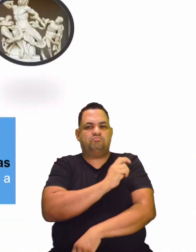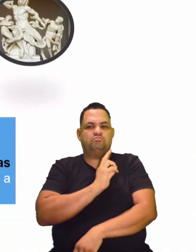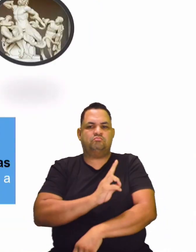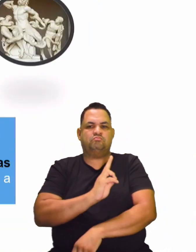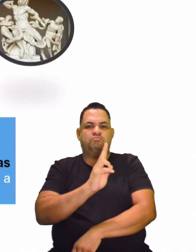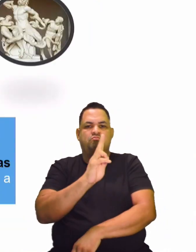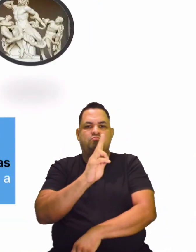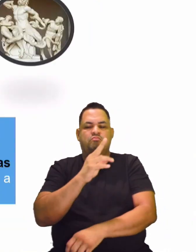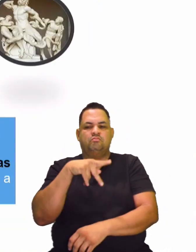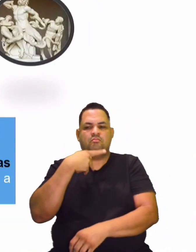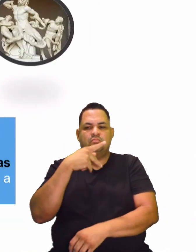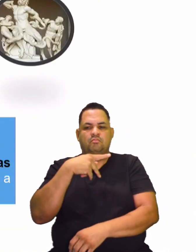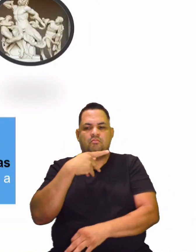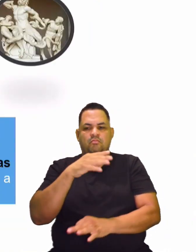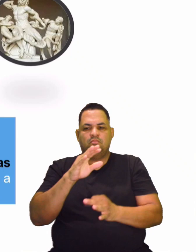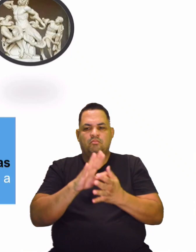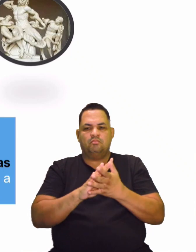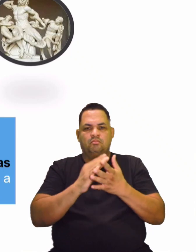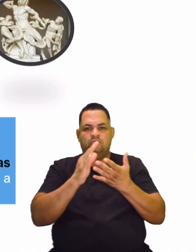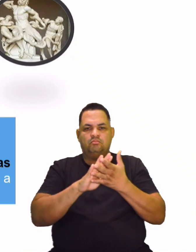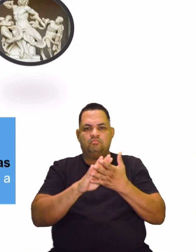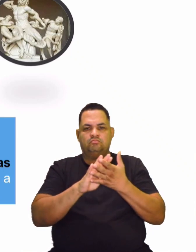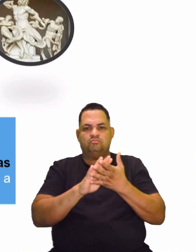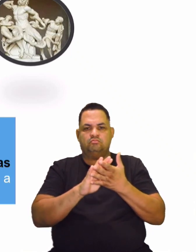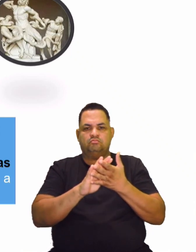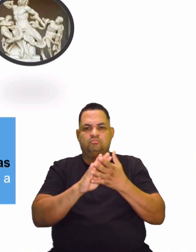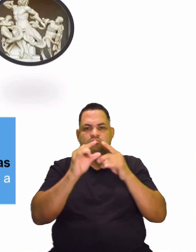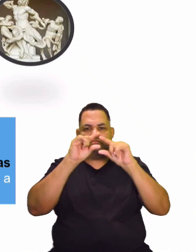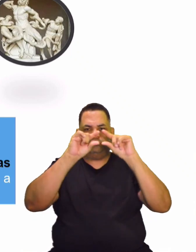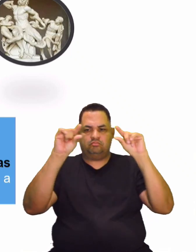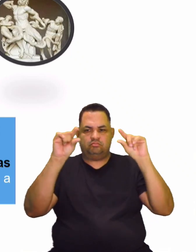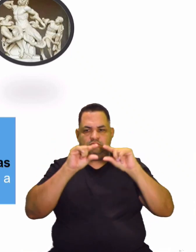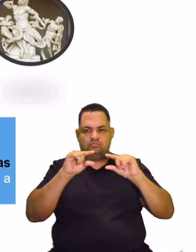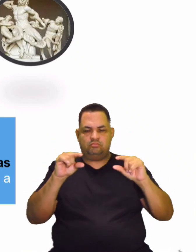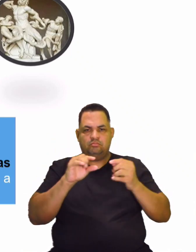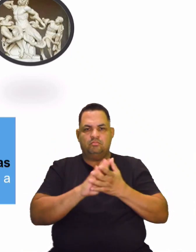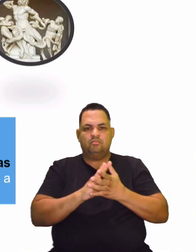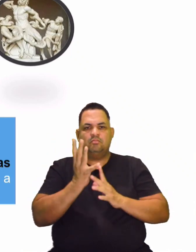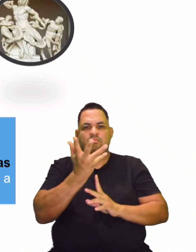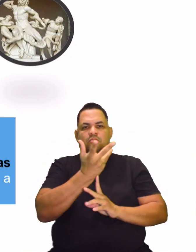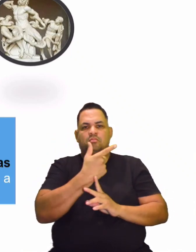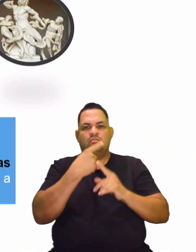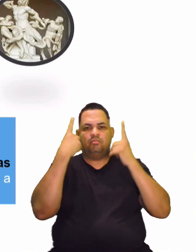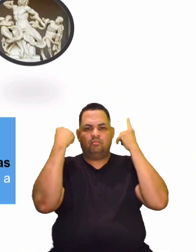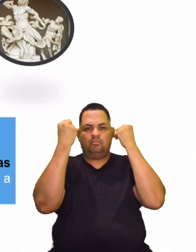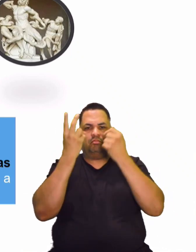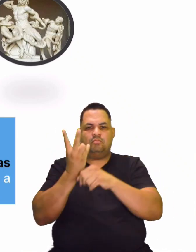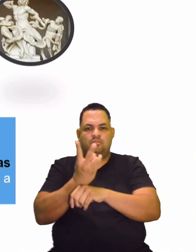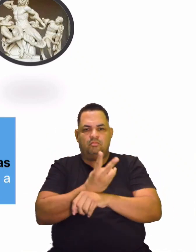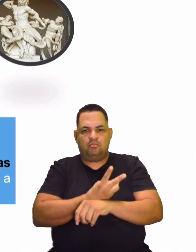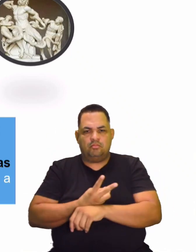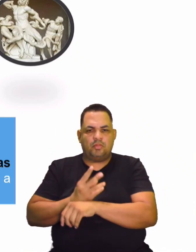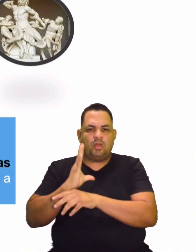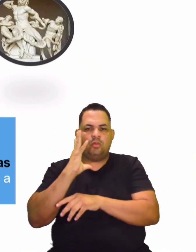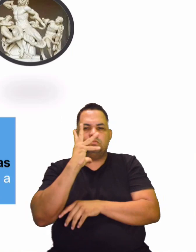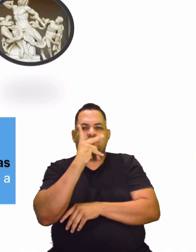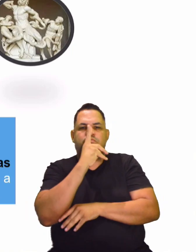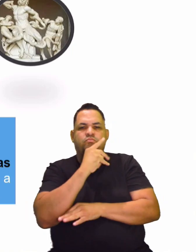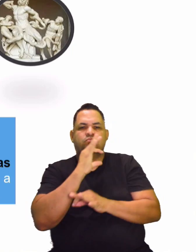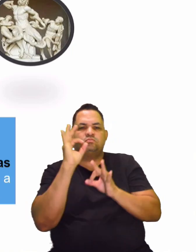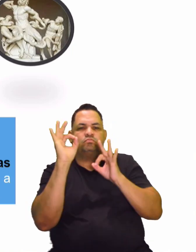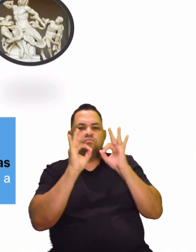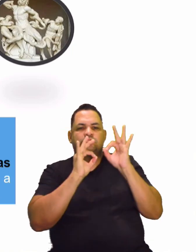só trazendo um pouquinho mais esses tópicos, que a arte grega é a busca pelo belo. Por quê? Porque eles